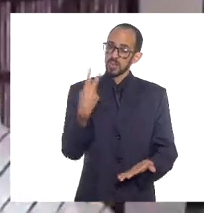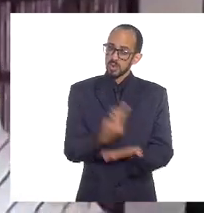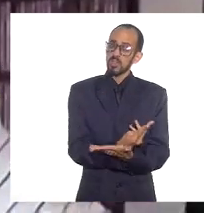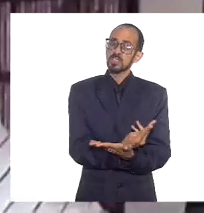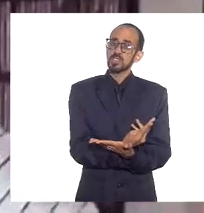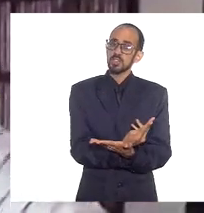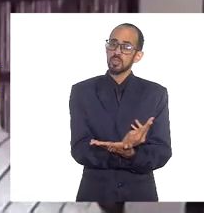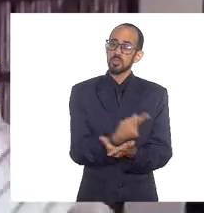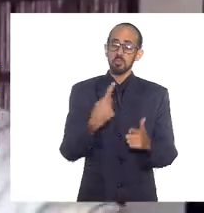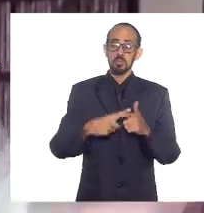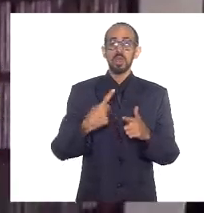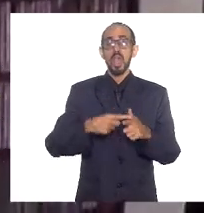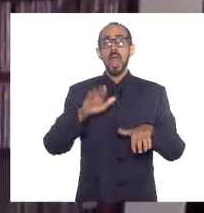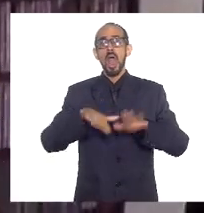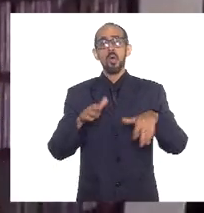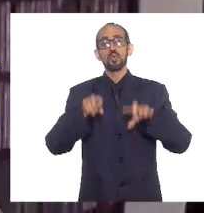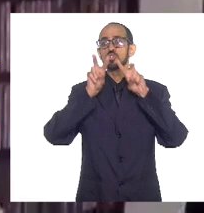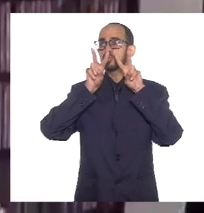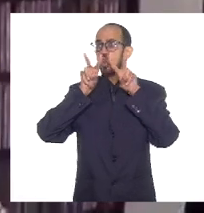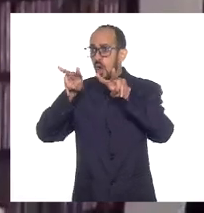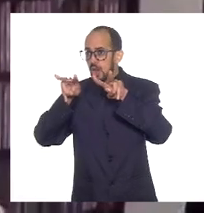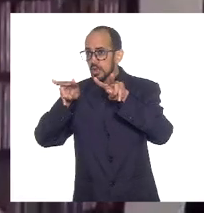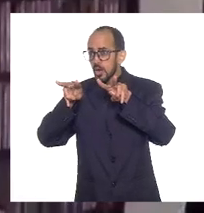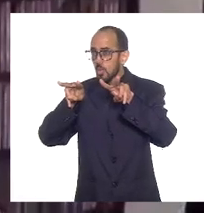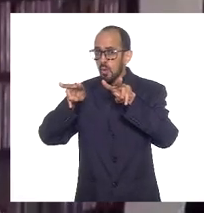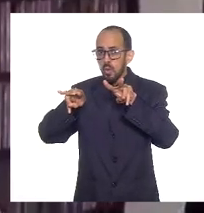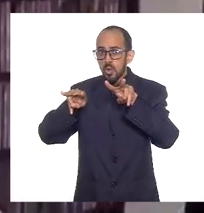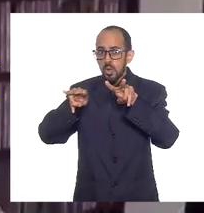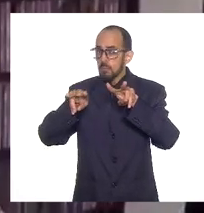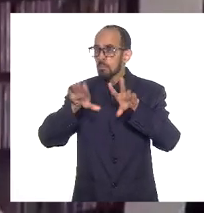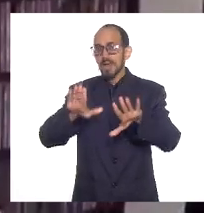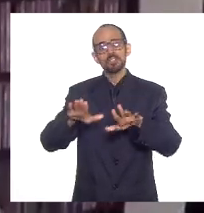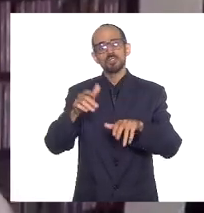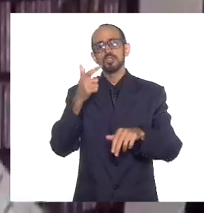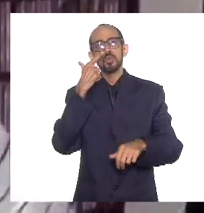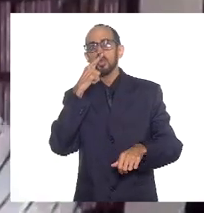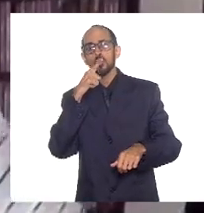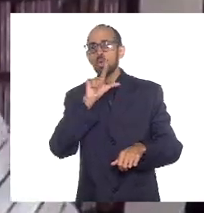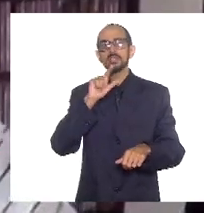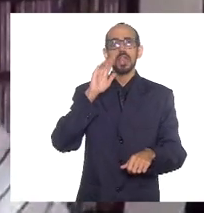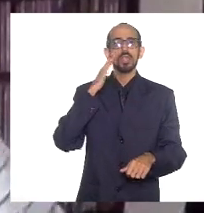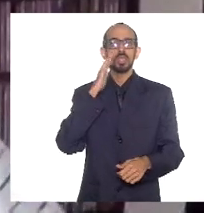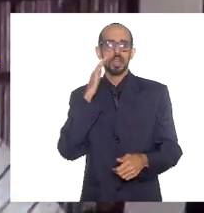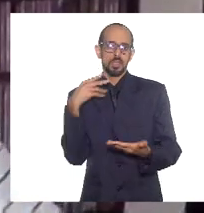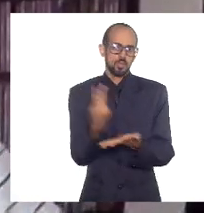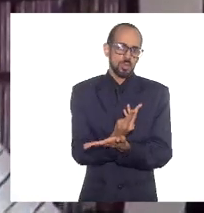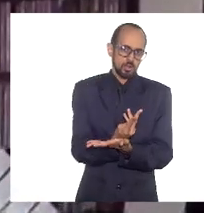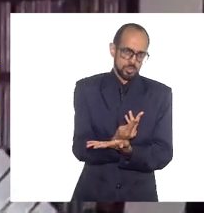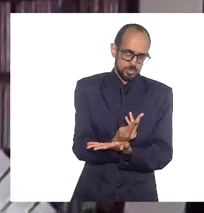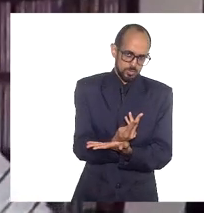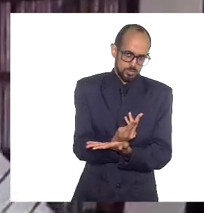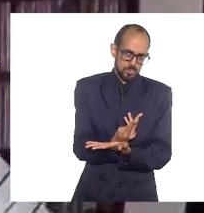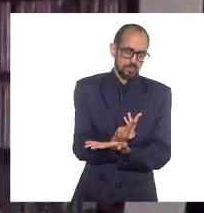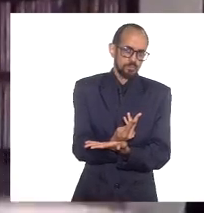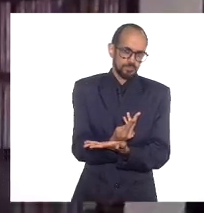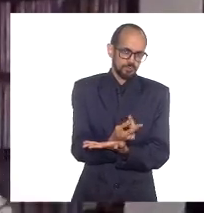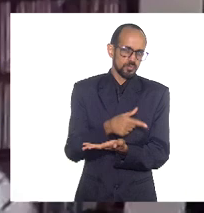pessoal que olha, que vê, mas não enxerga. A gente tem que enxergar. E ontem eu fiz um